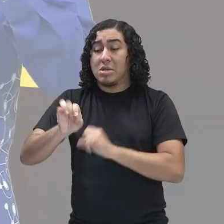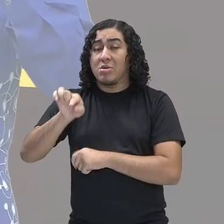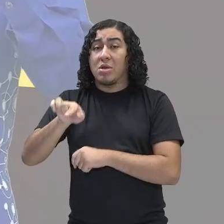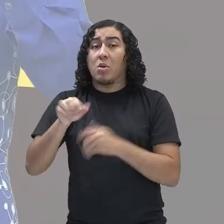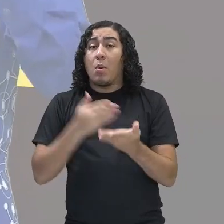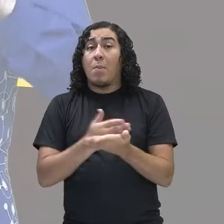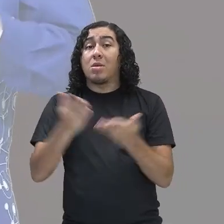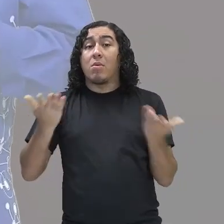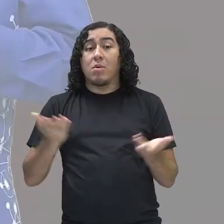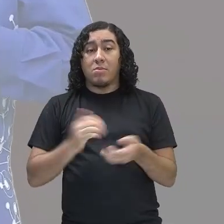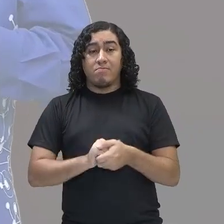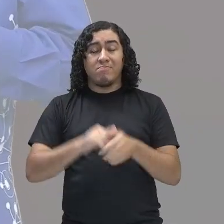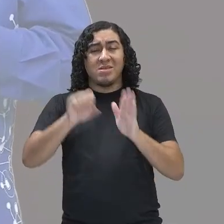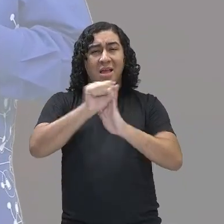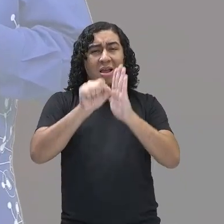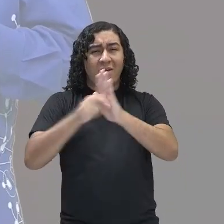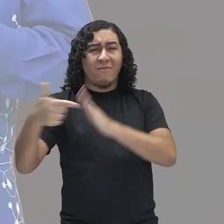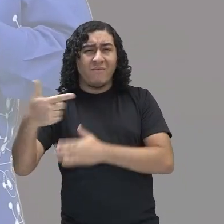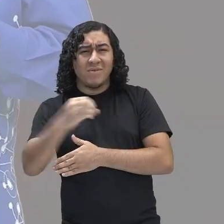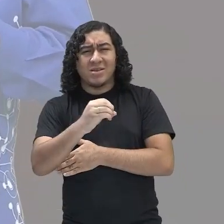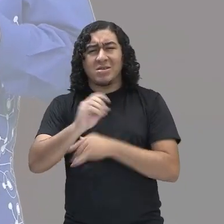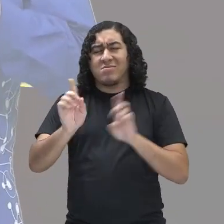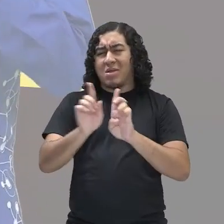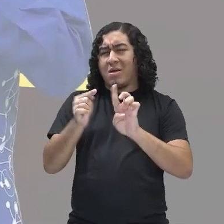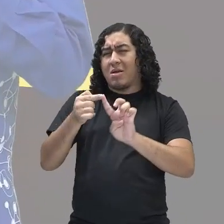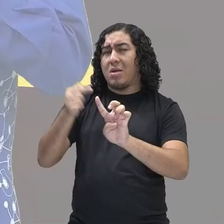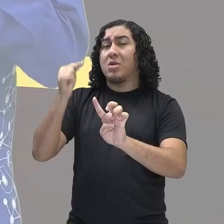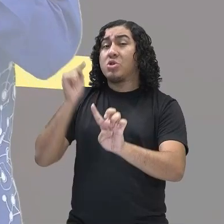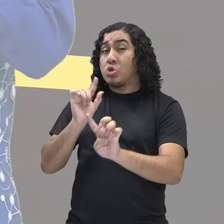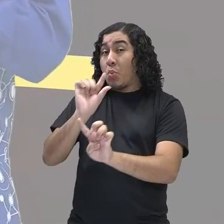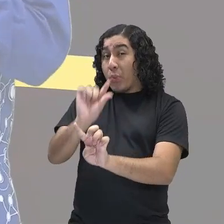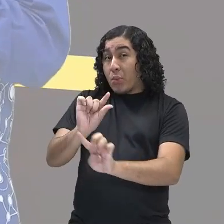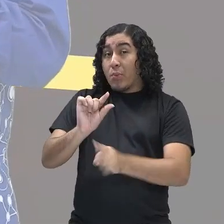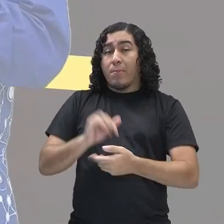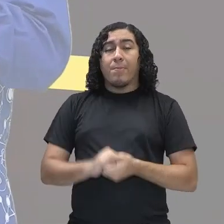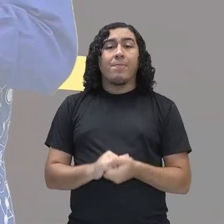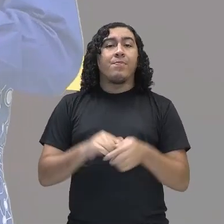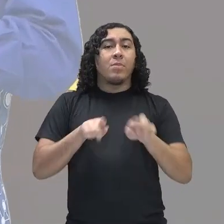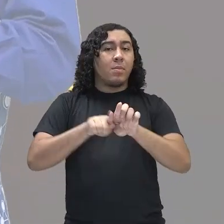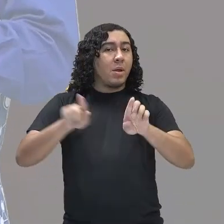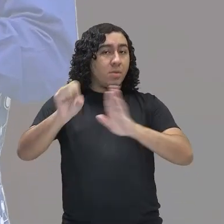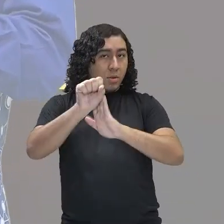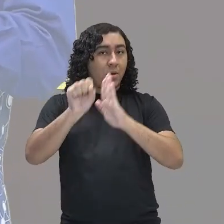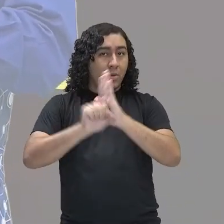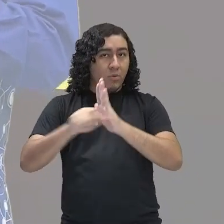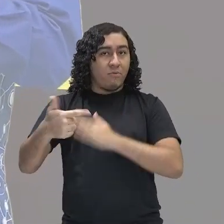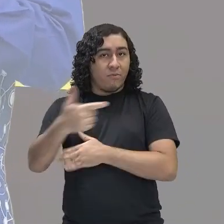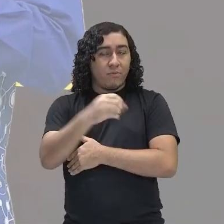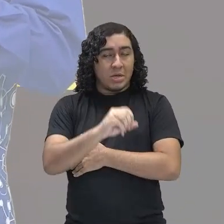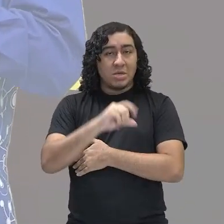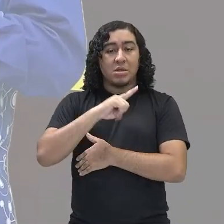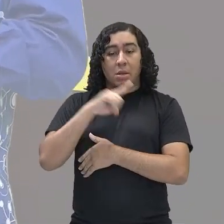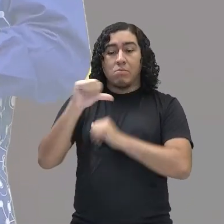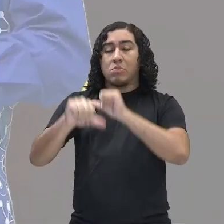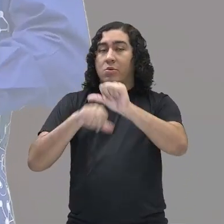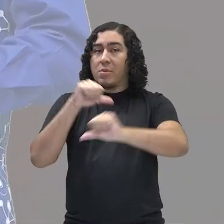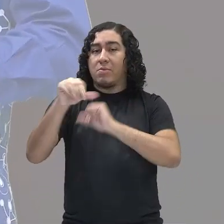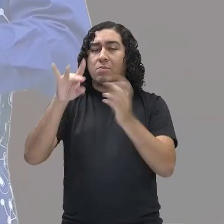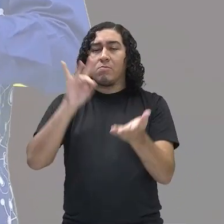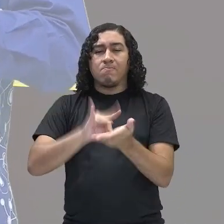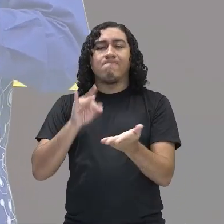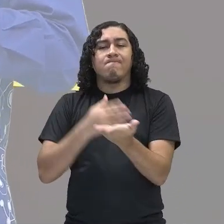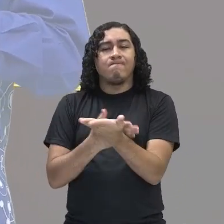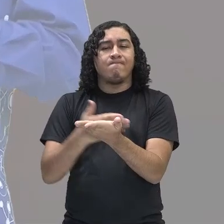no século XX? Não, ela vem um pouquinho antes, mas no século XX houve aí uma mudança, vai começar